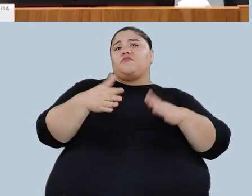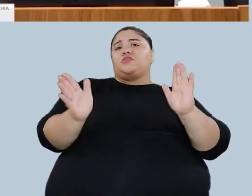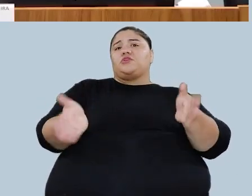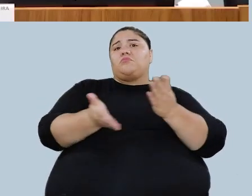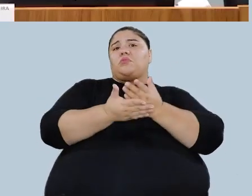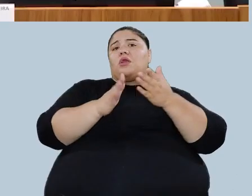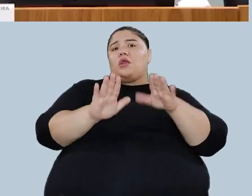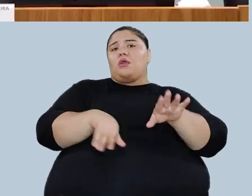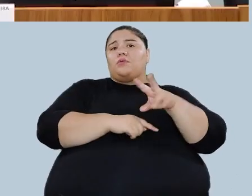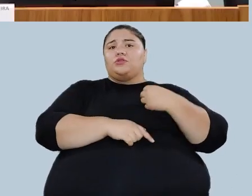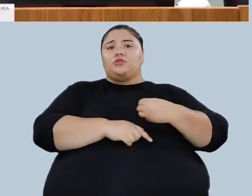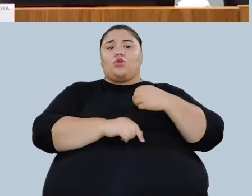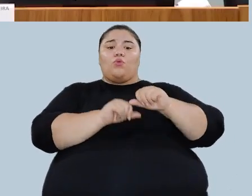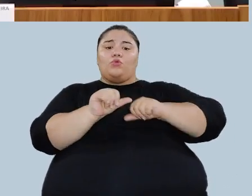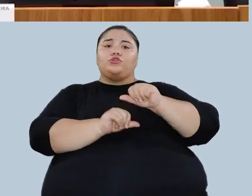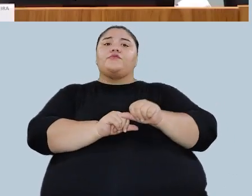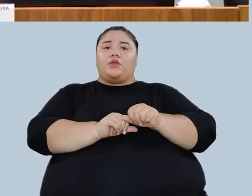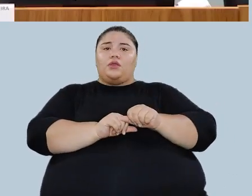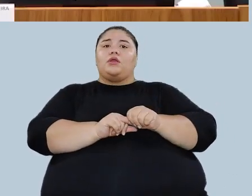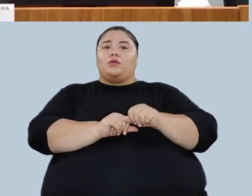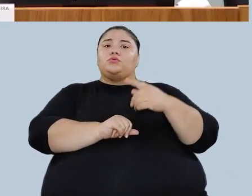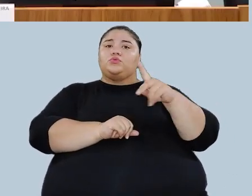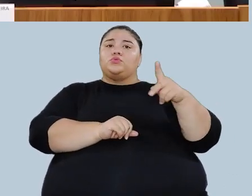de existir ou tenham que ser modificados